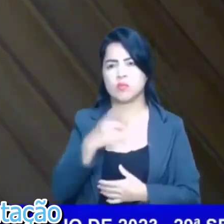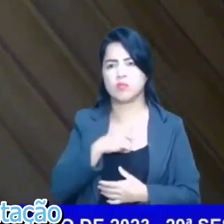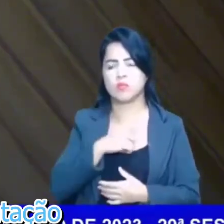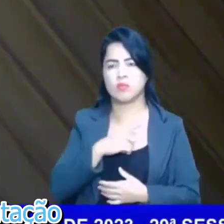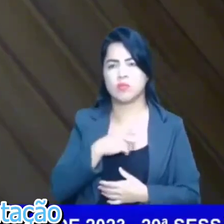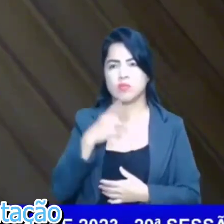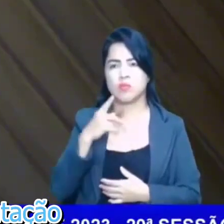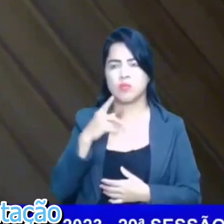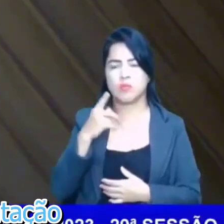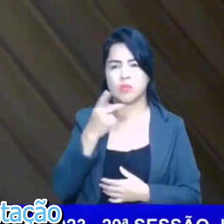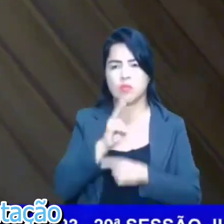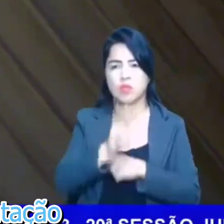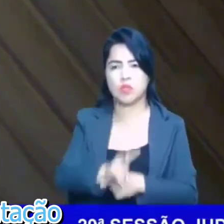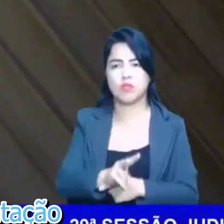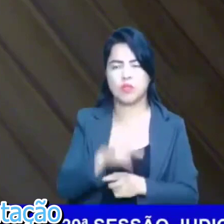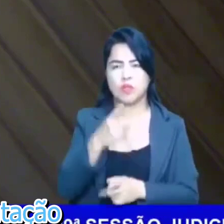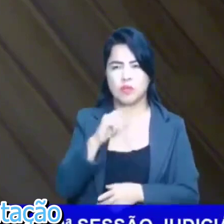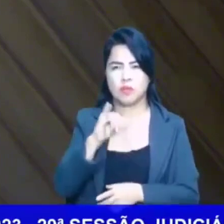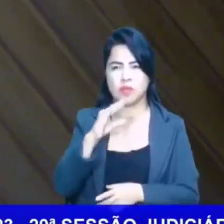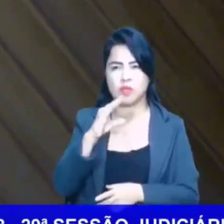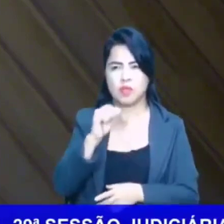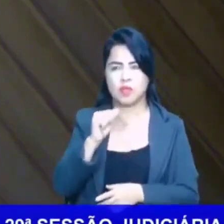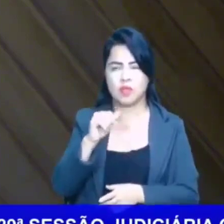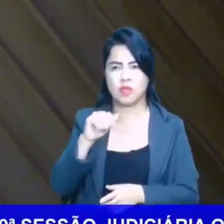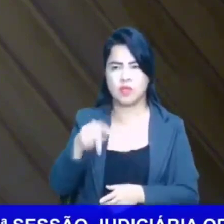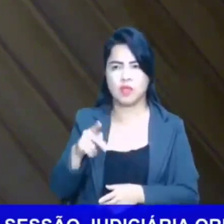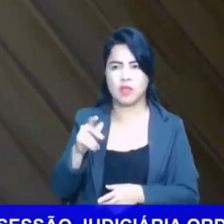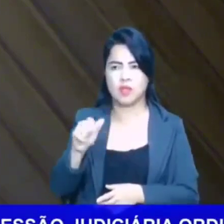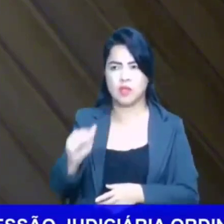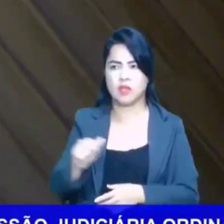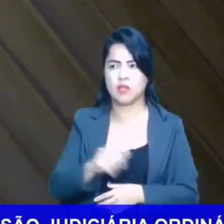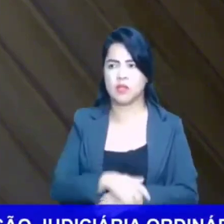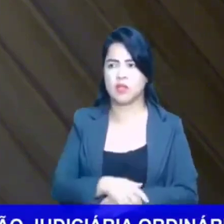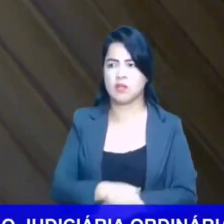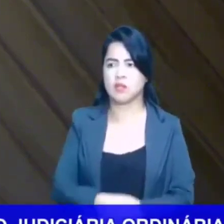do Picadinha naquela representação.